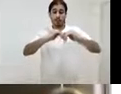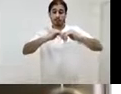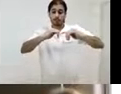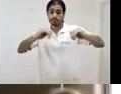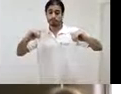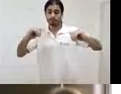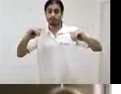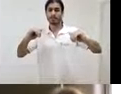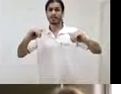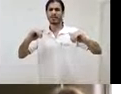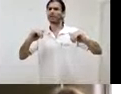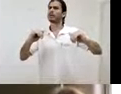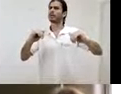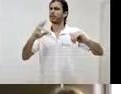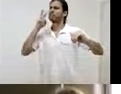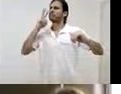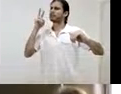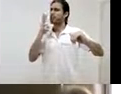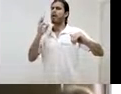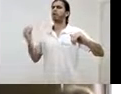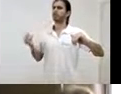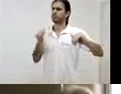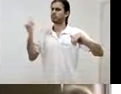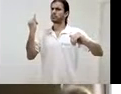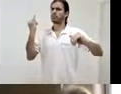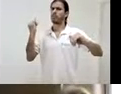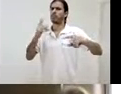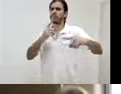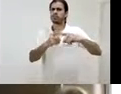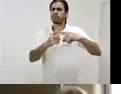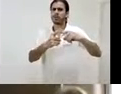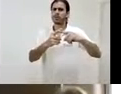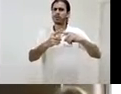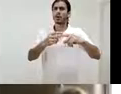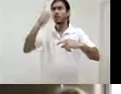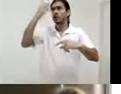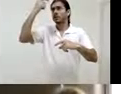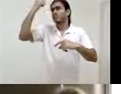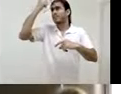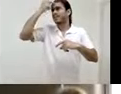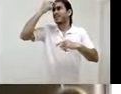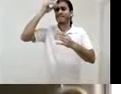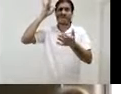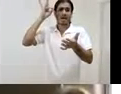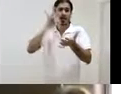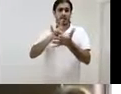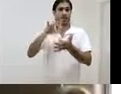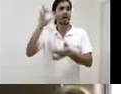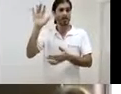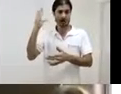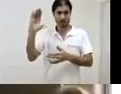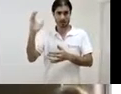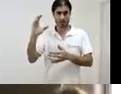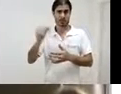dessa racionalidade científica até então que atravessava as ciências humanas e as ciências sociais